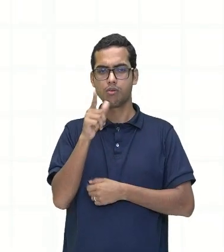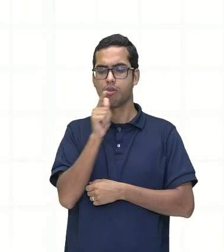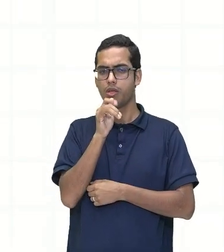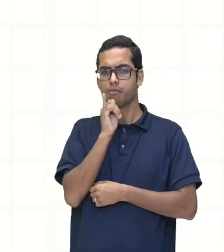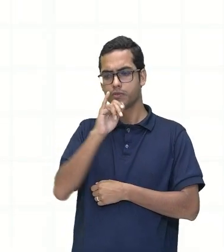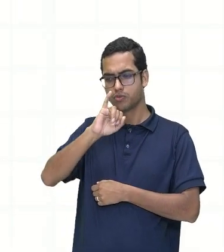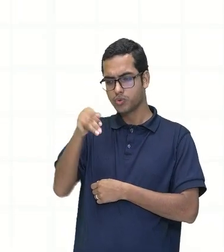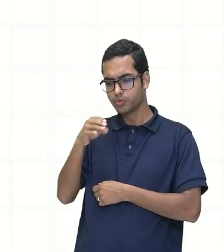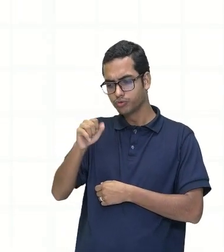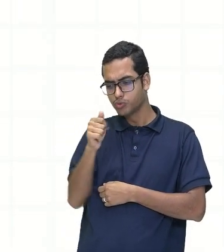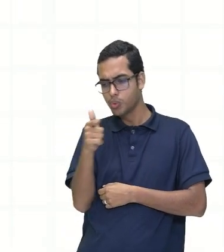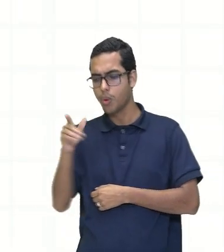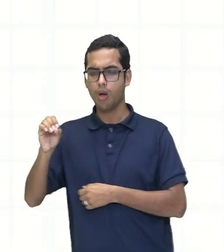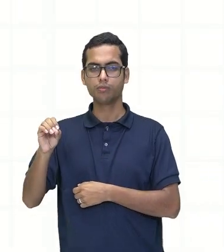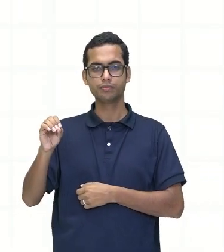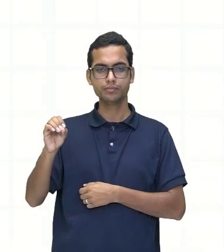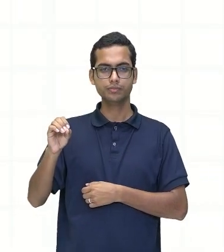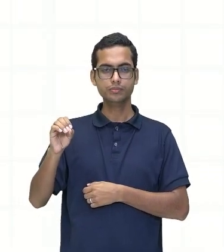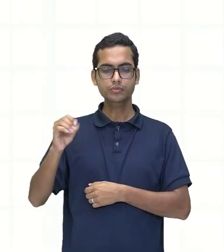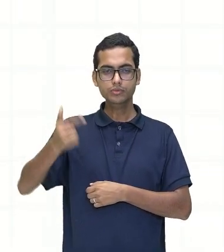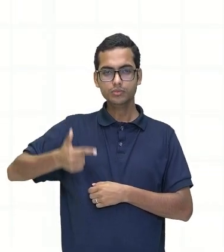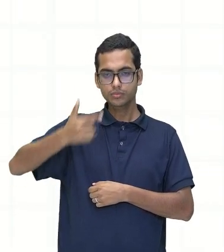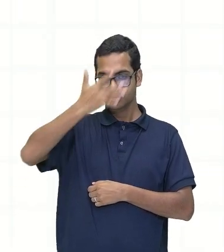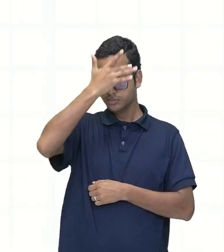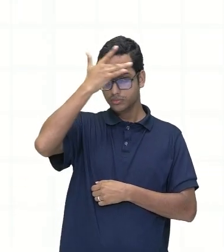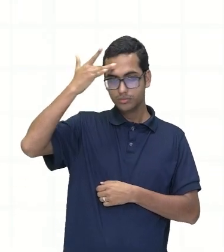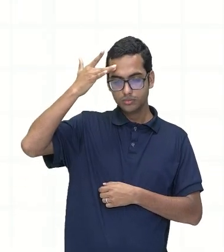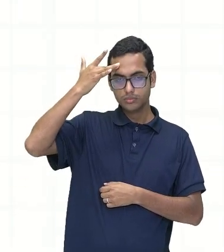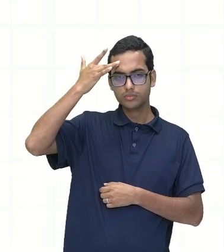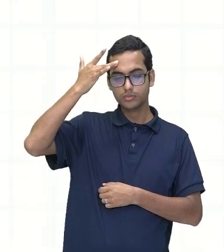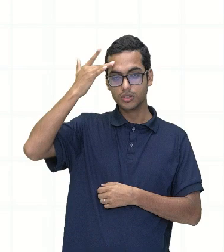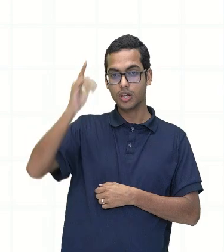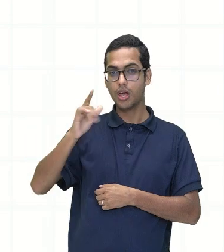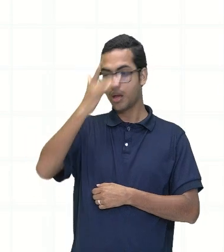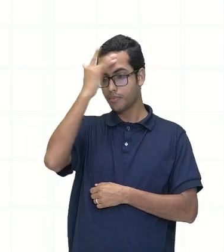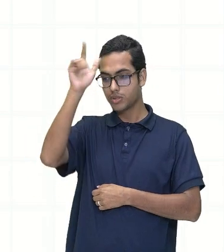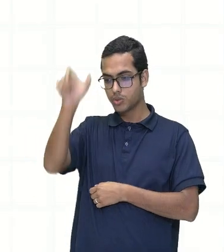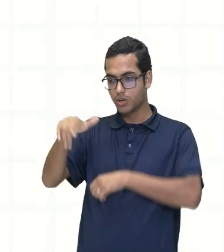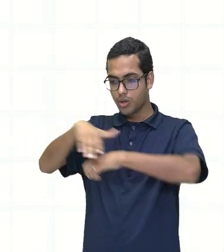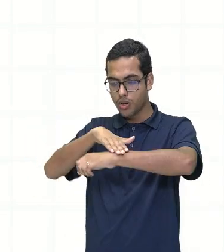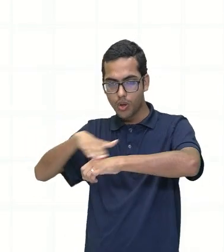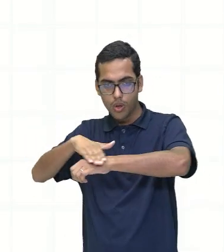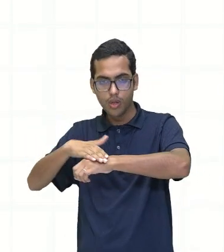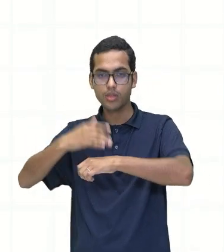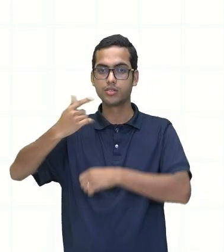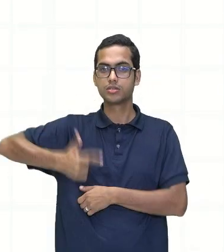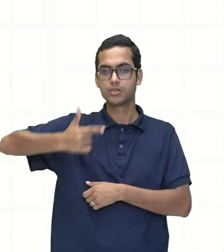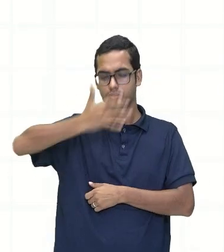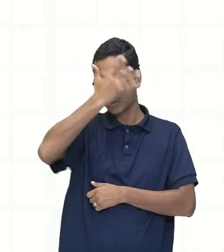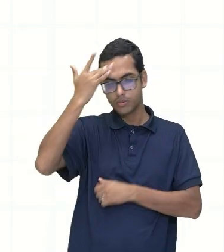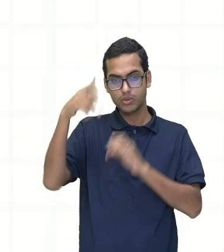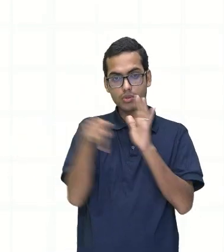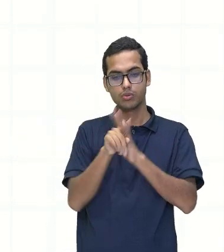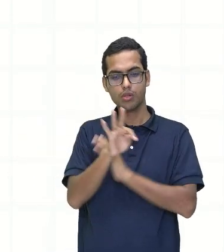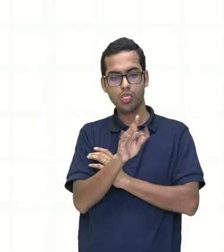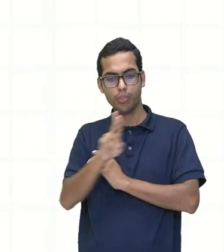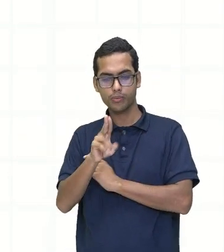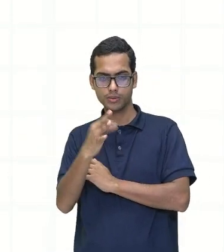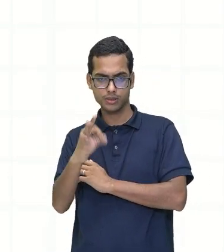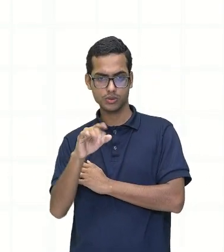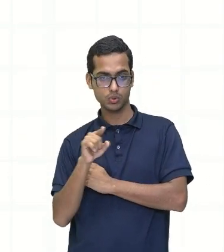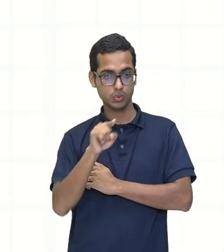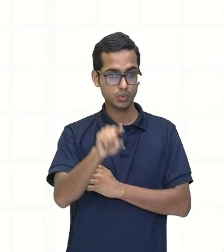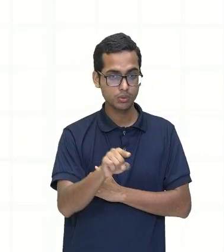do discurso. Quem é a segunda pessoa do discurso? É com quem eu falo. Então, a segunda pessoa do discurso é o tu, certo?